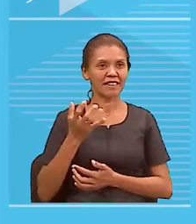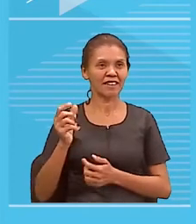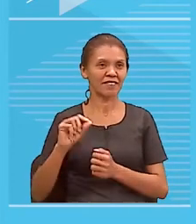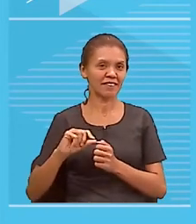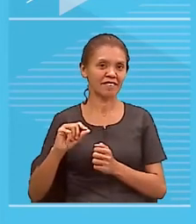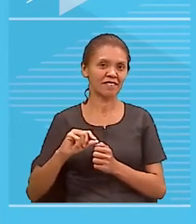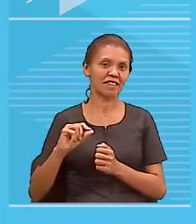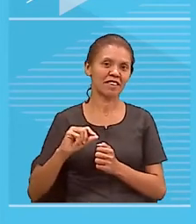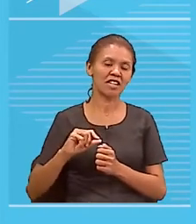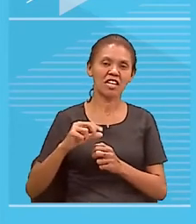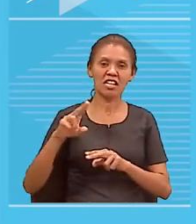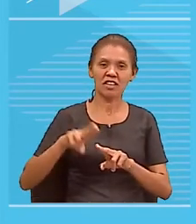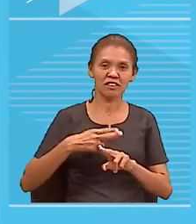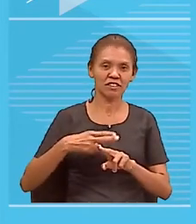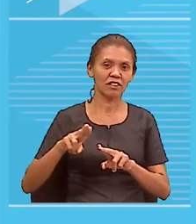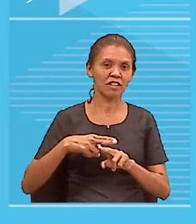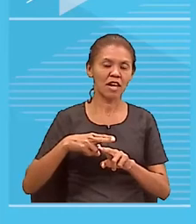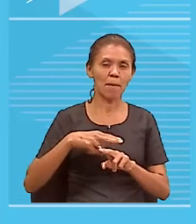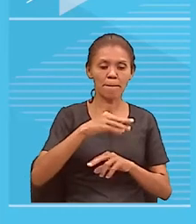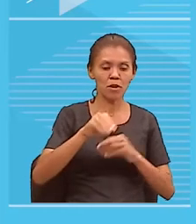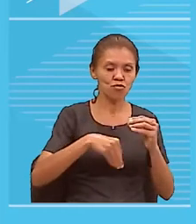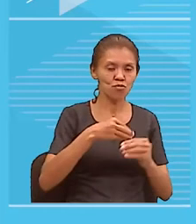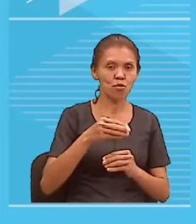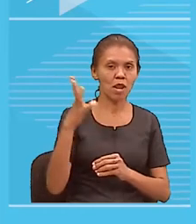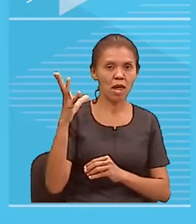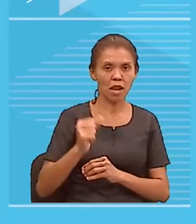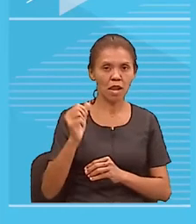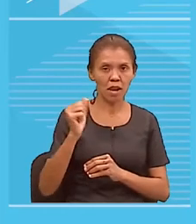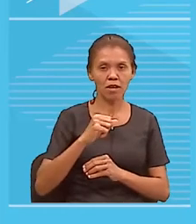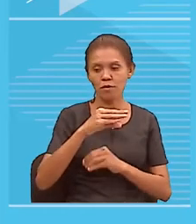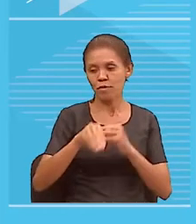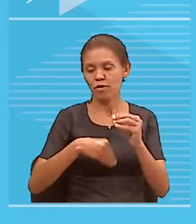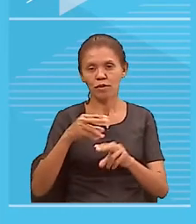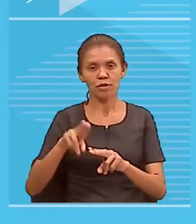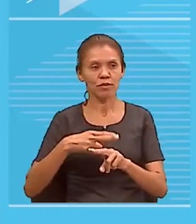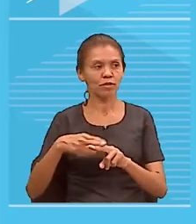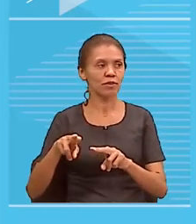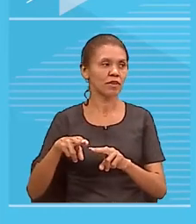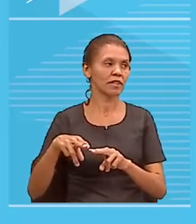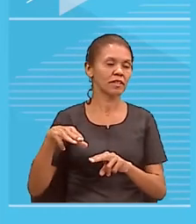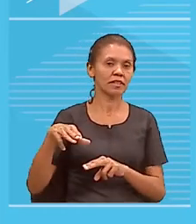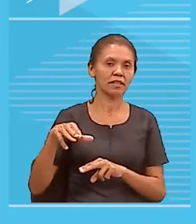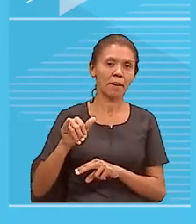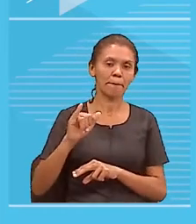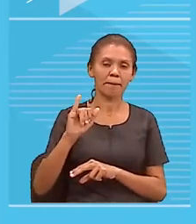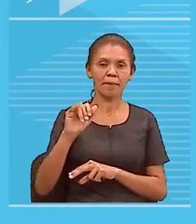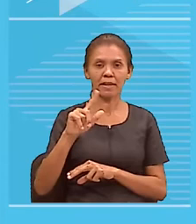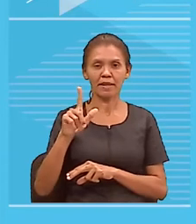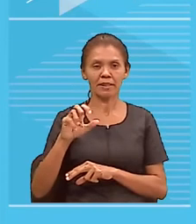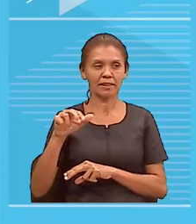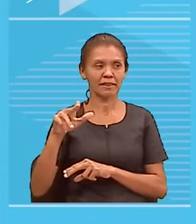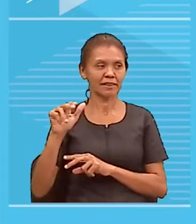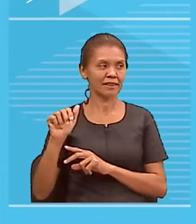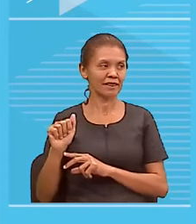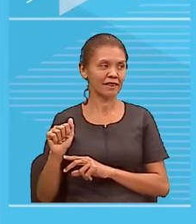bota o leite mistura com achocolatado né Oi e a maizena mistura antes que a maizena não